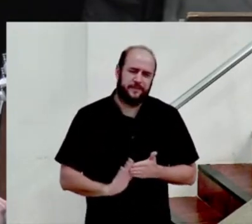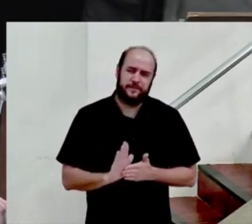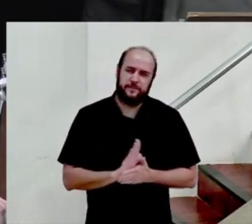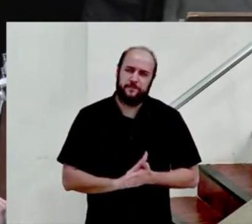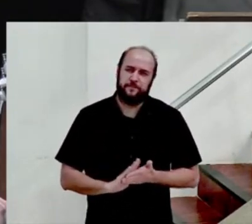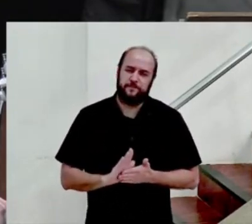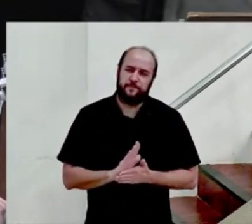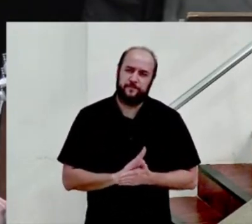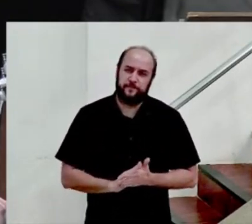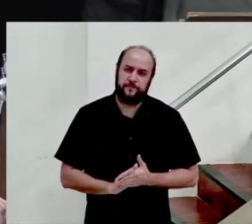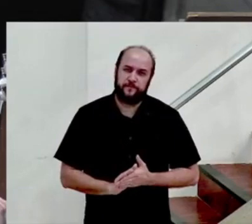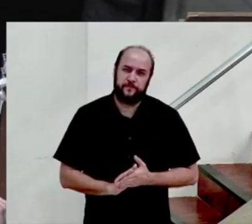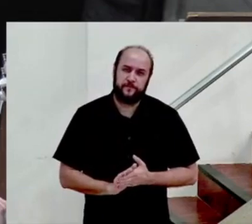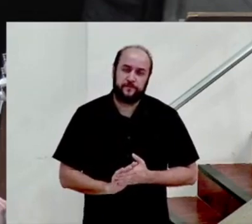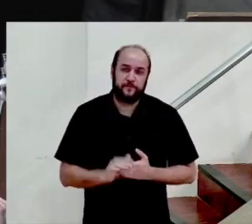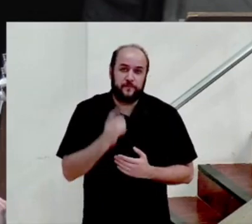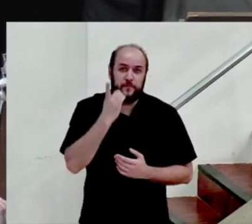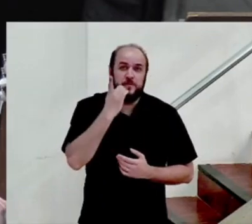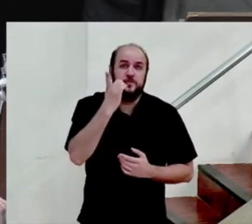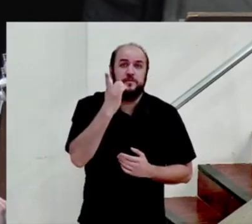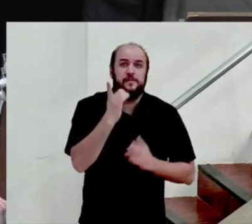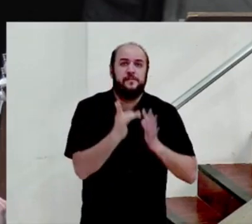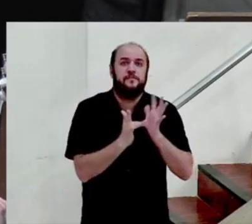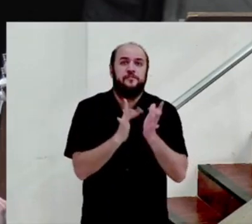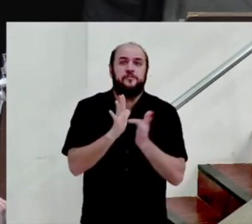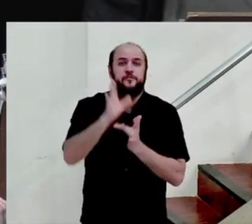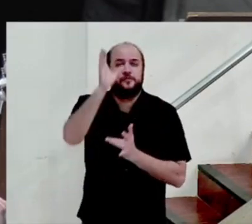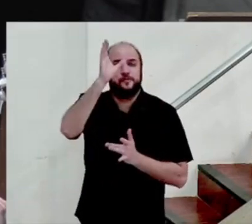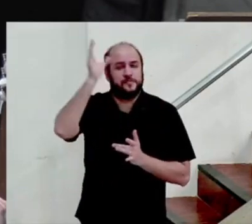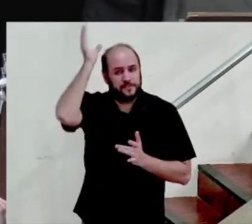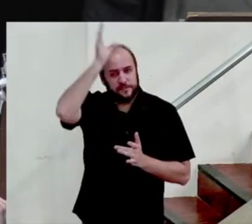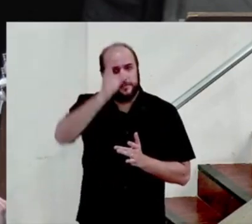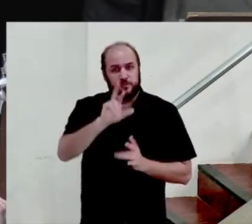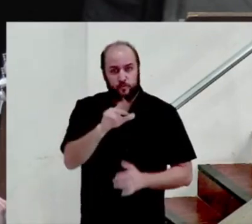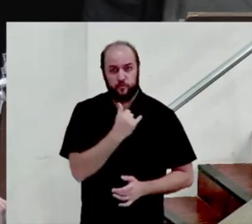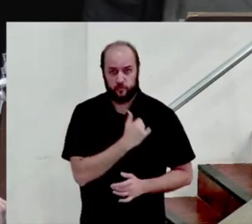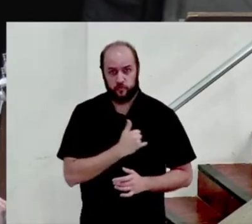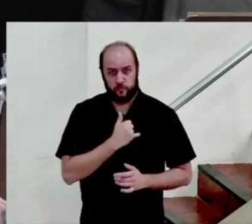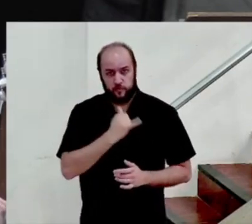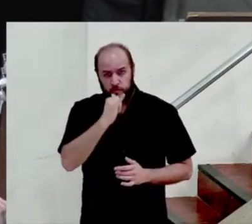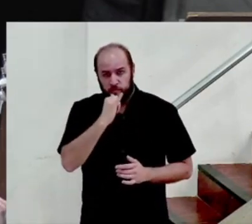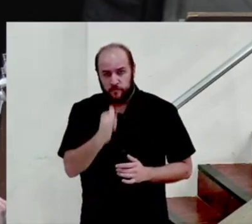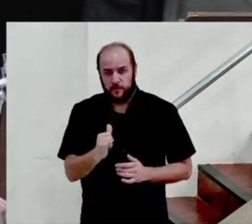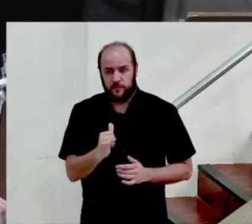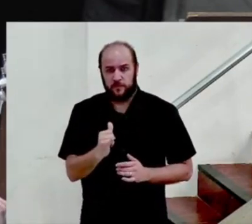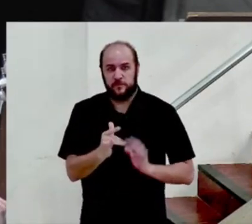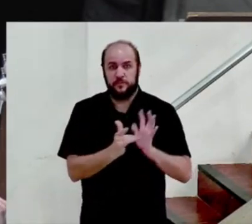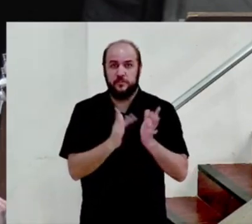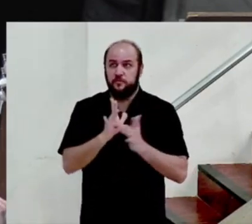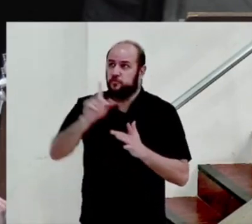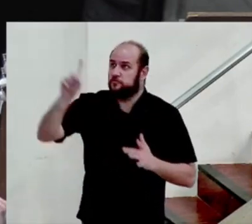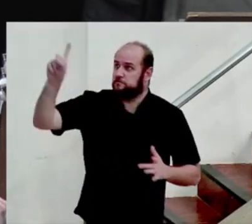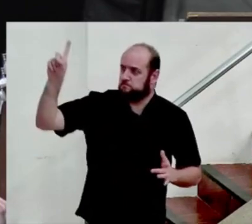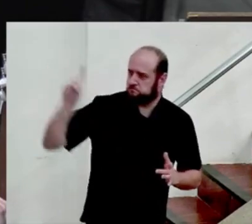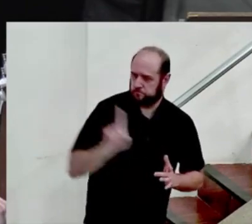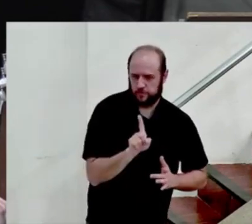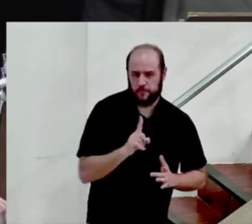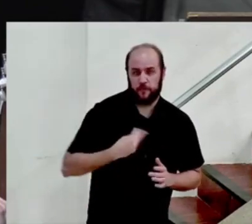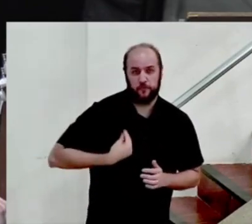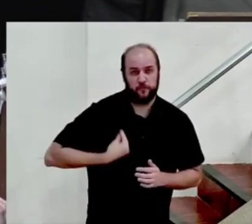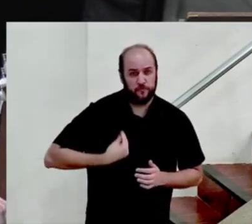Um dia, Jesus Cristo, como João fala, tabernaculou entre